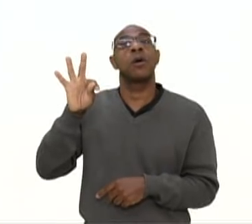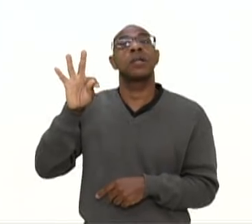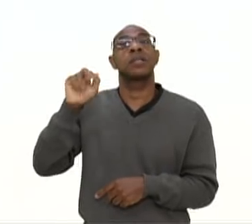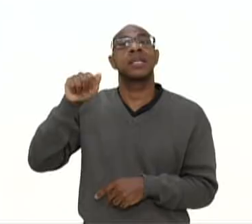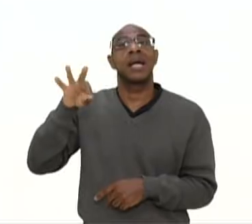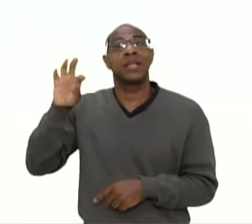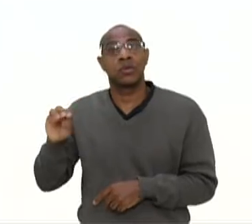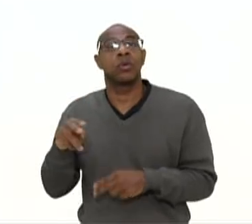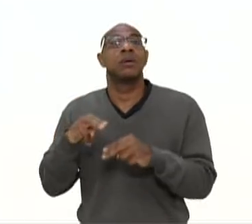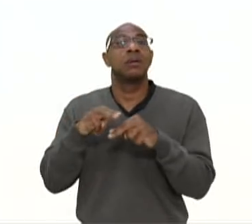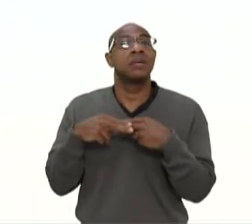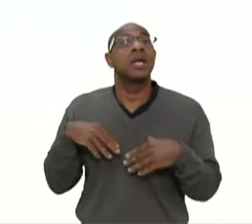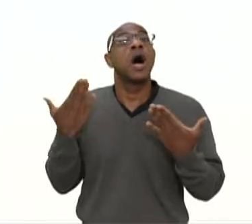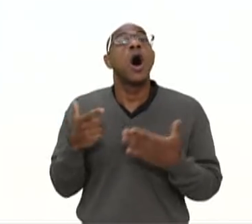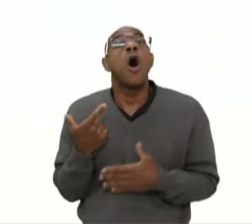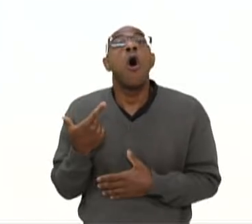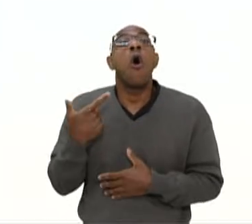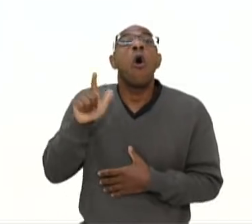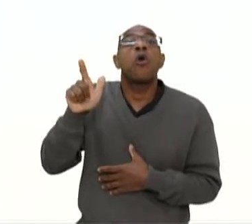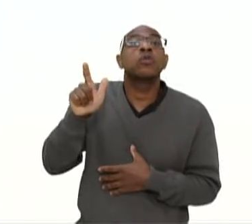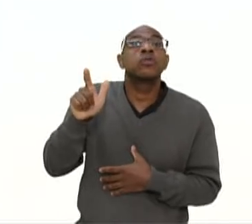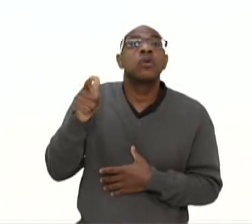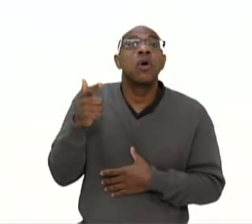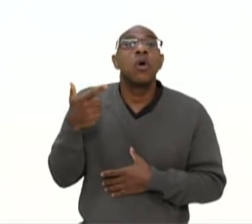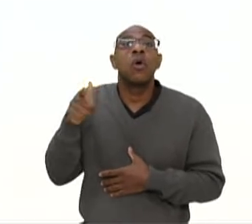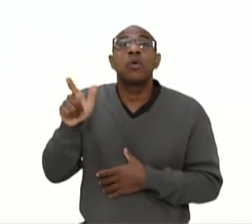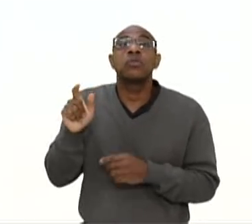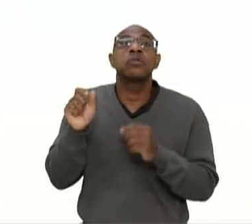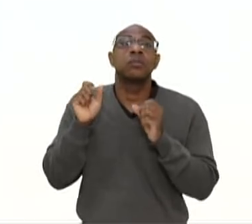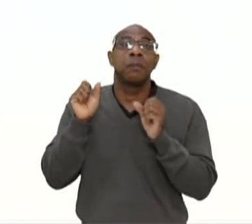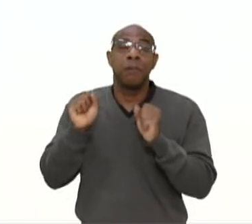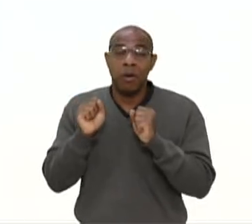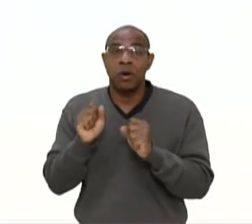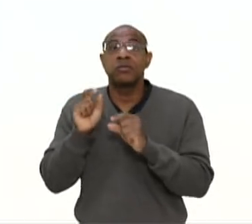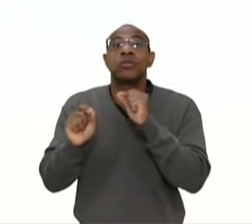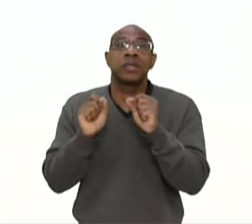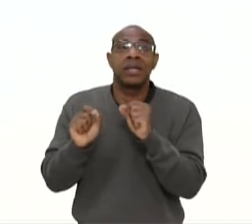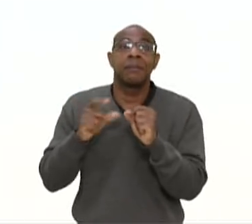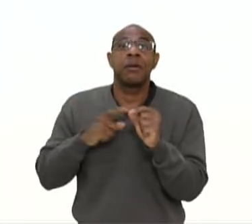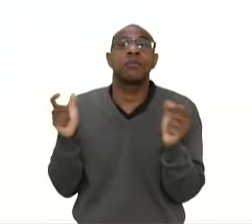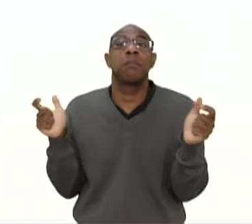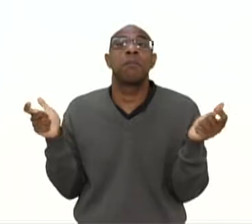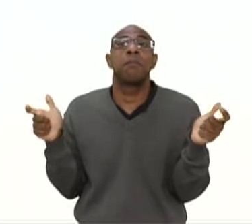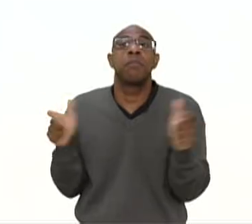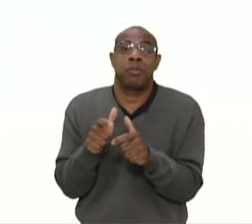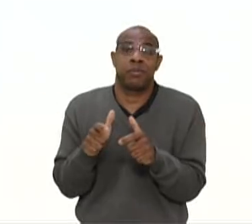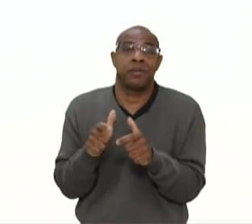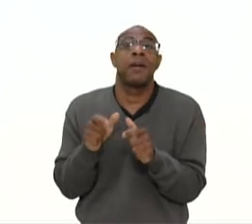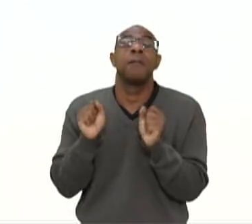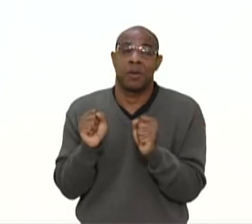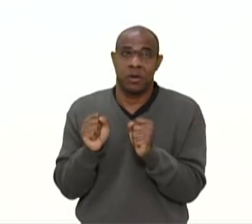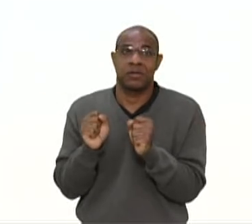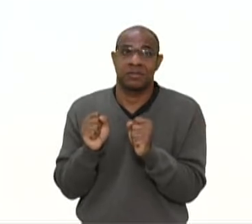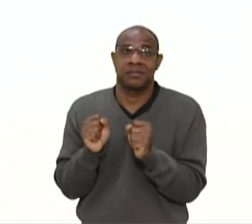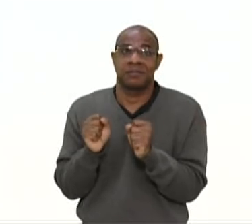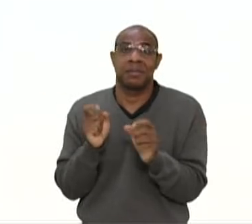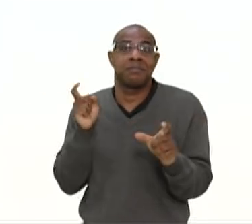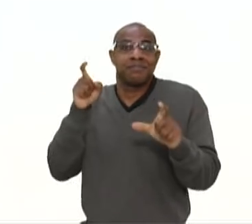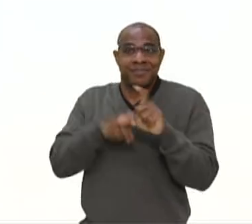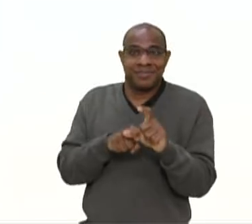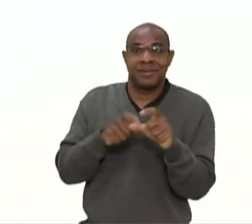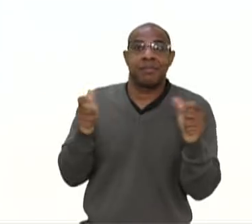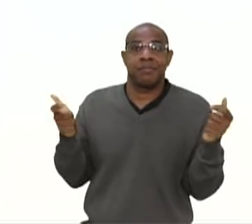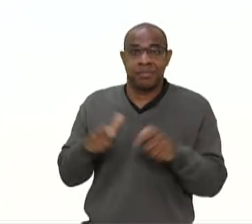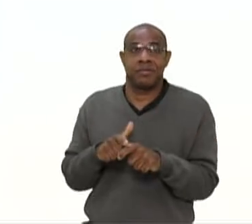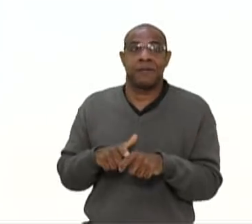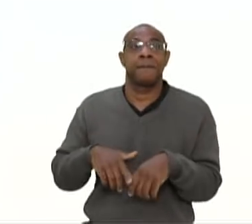Portanto, outras medidas também seriam relevantes para minimizar o problema da dependência física.